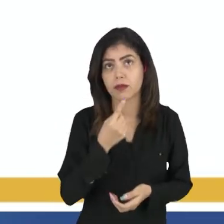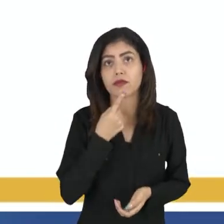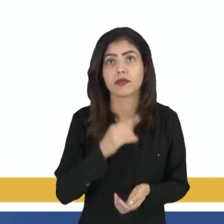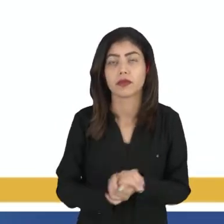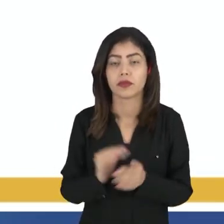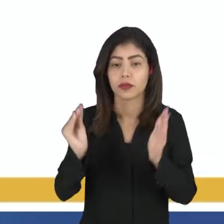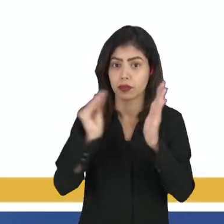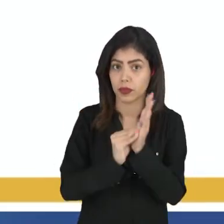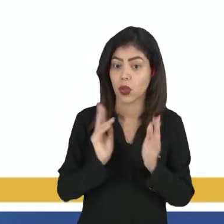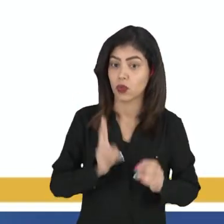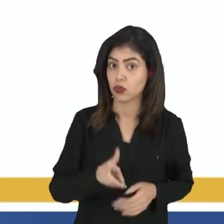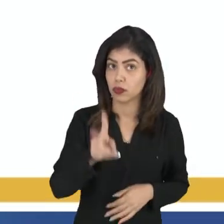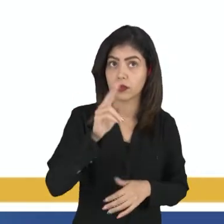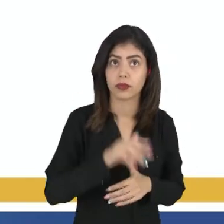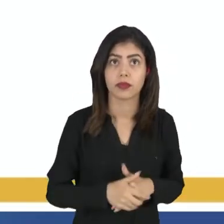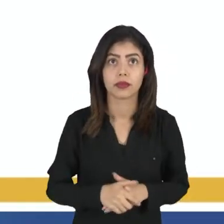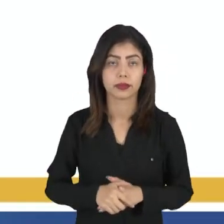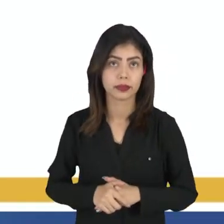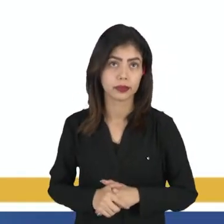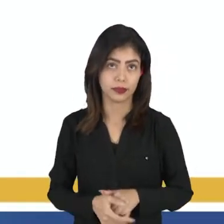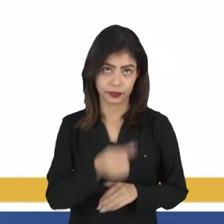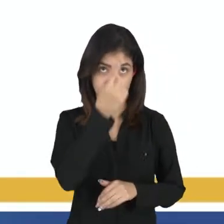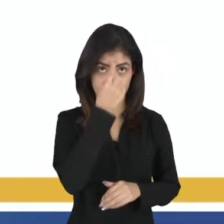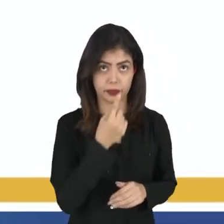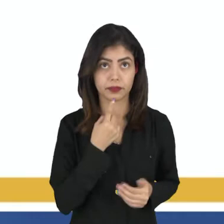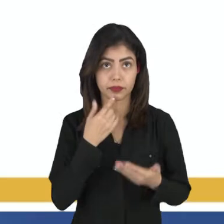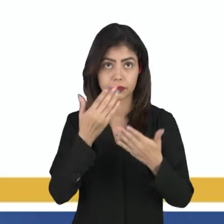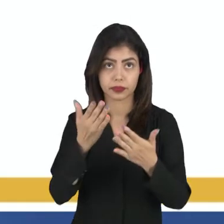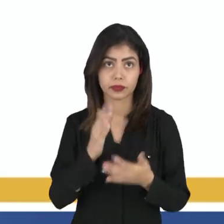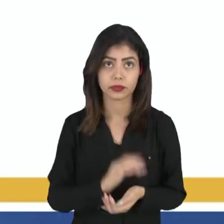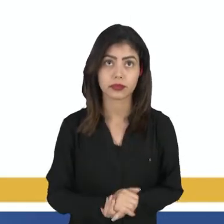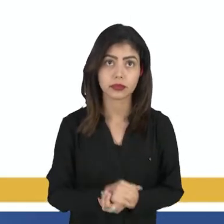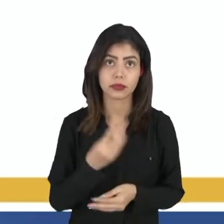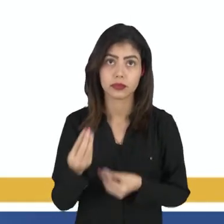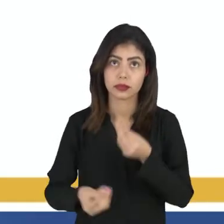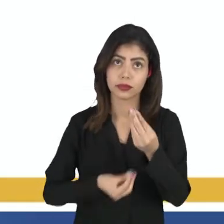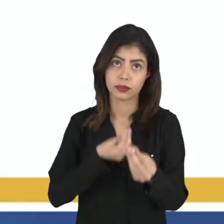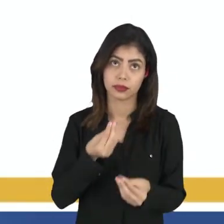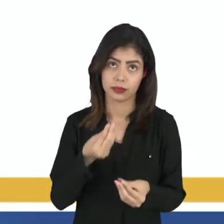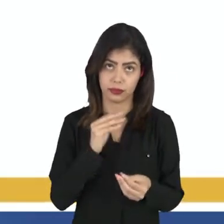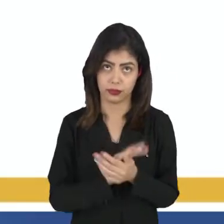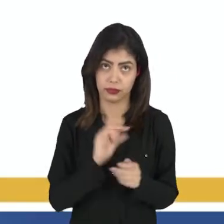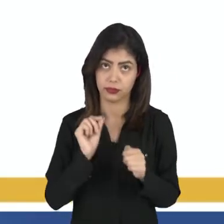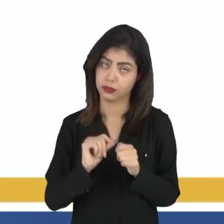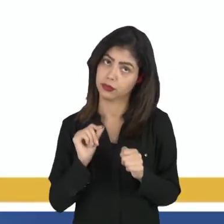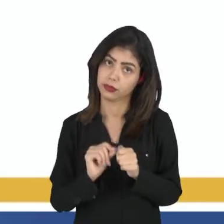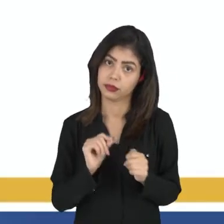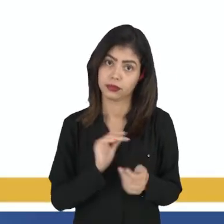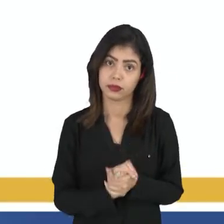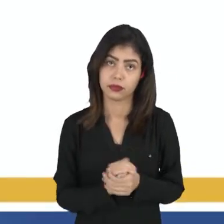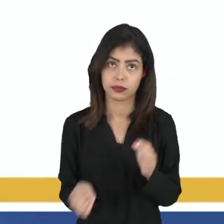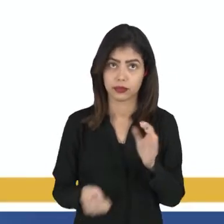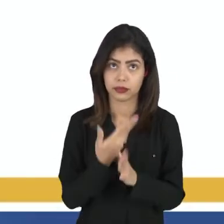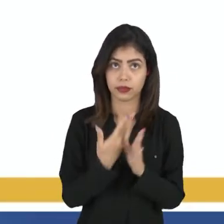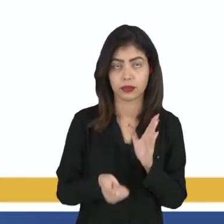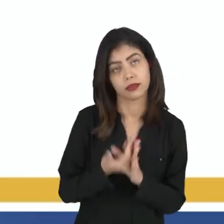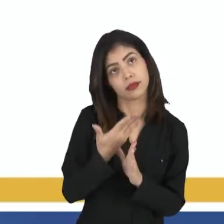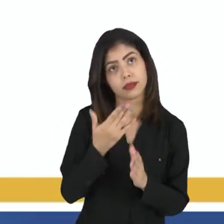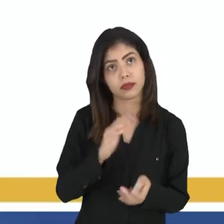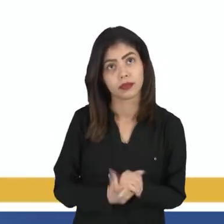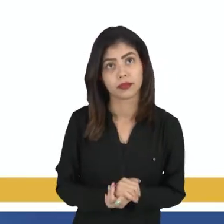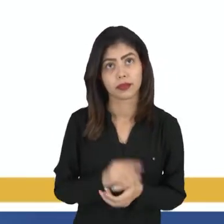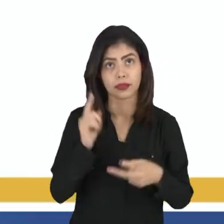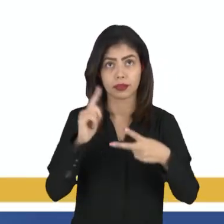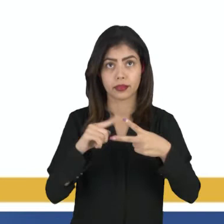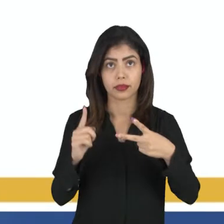fixas sucessivas. E aí na imagem vocês estão vendo como que é feito esse tipo de produção, né? Nós temos